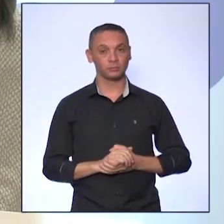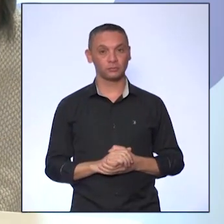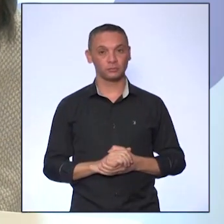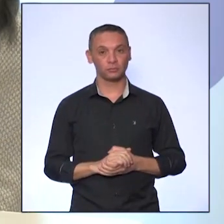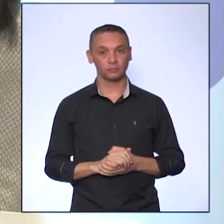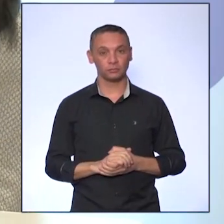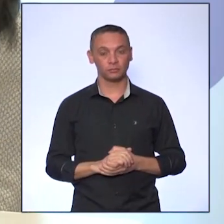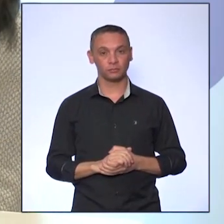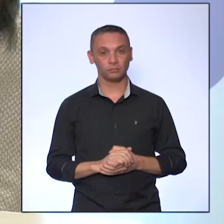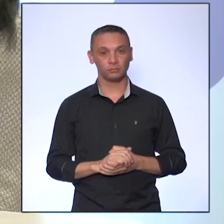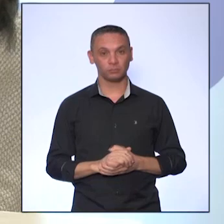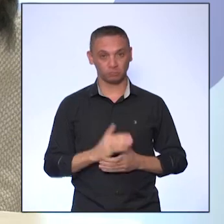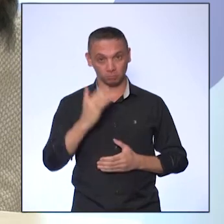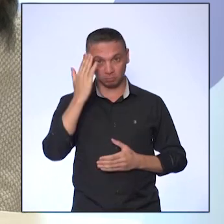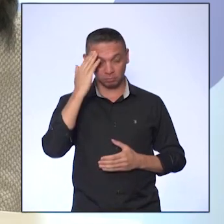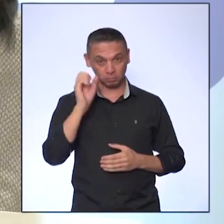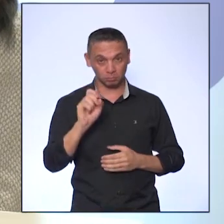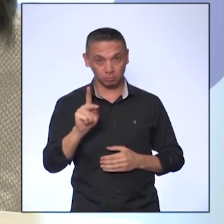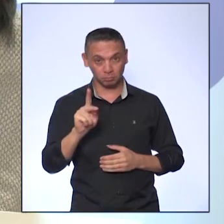Ok?